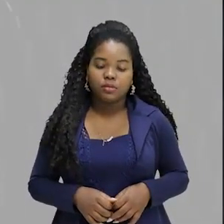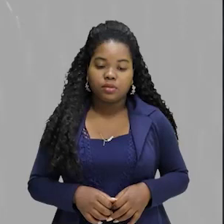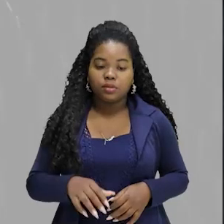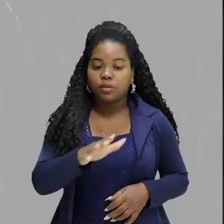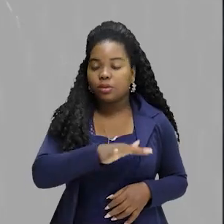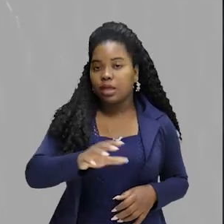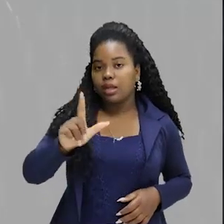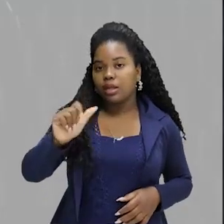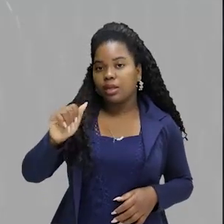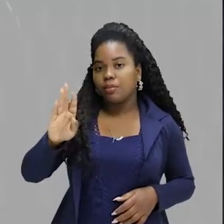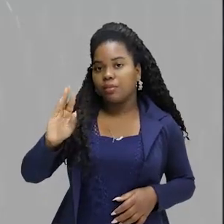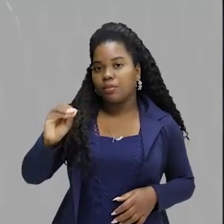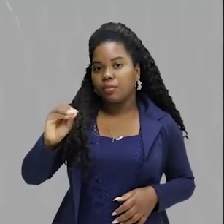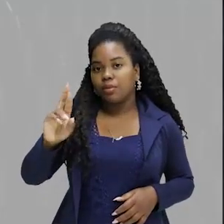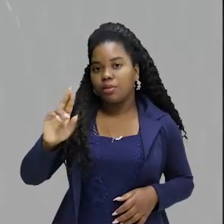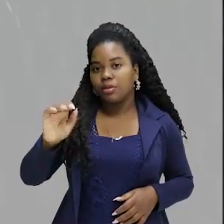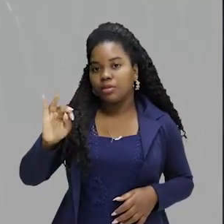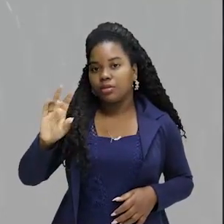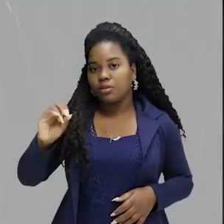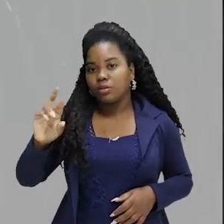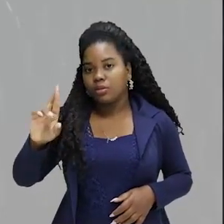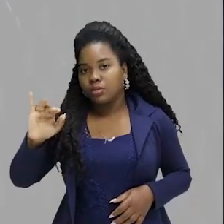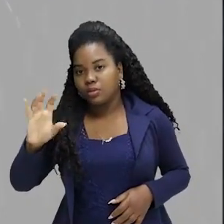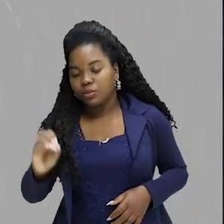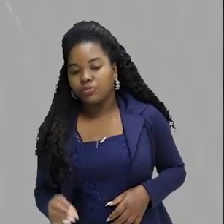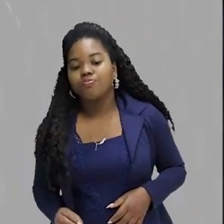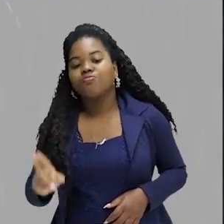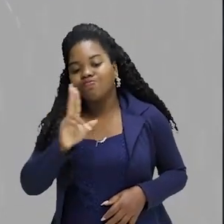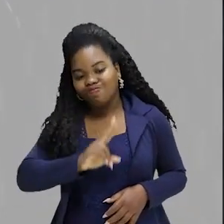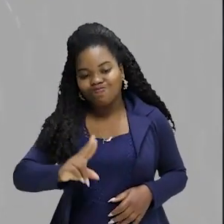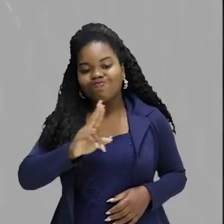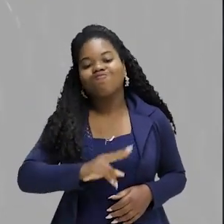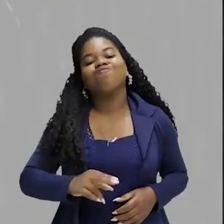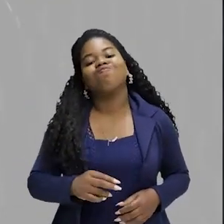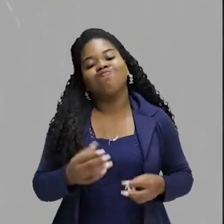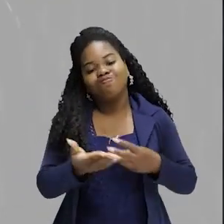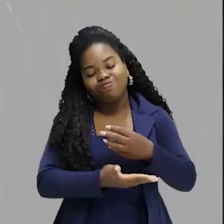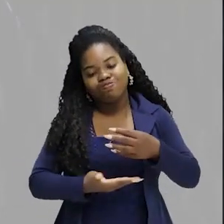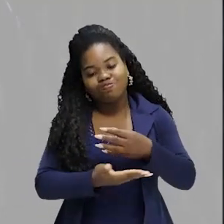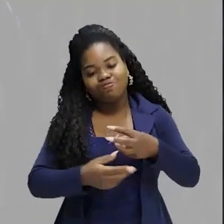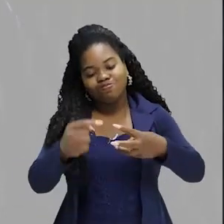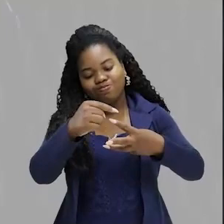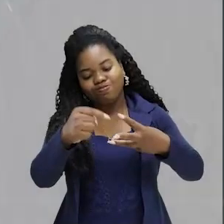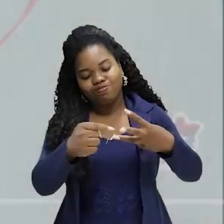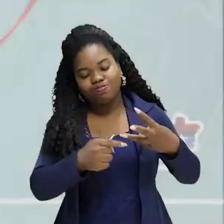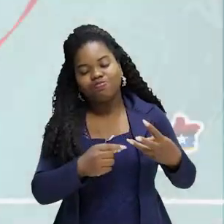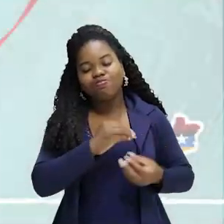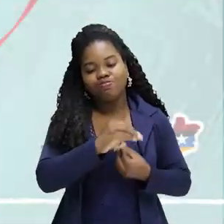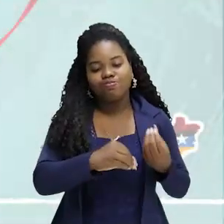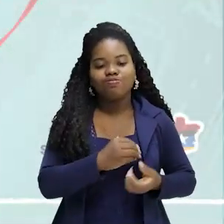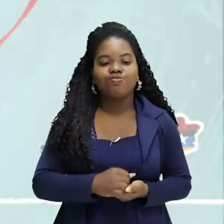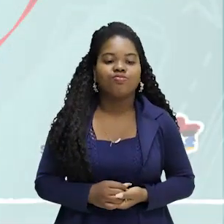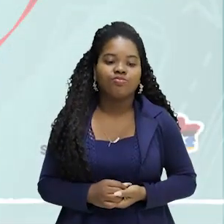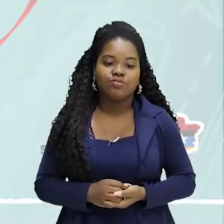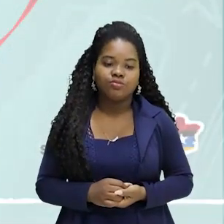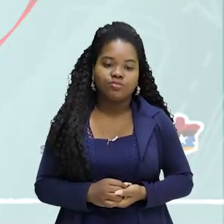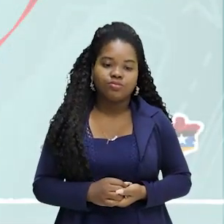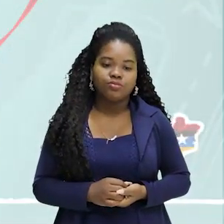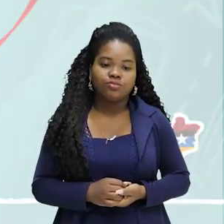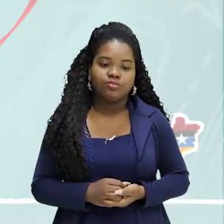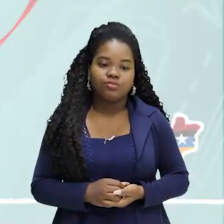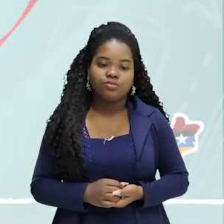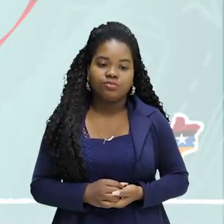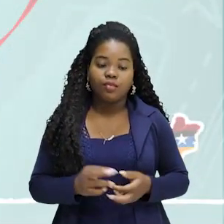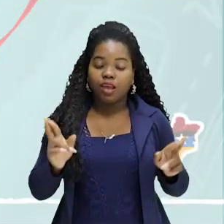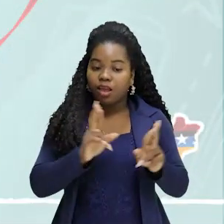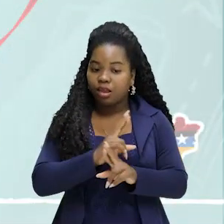né, inclusive da sua escola, né, a gente utiliza basicamente esses reagentes. Vamos lá. Vamos supor que você